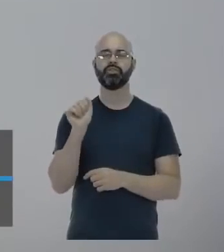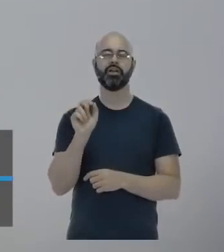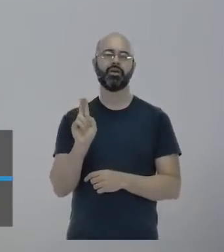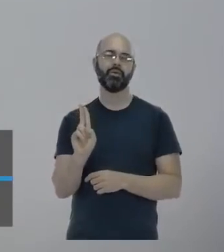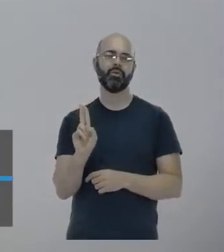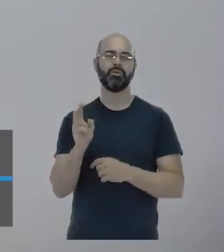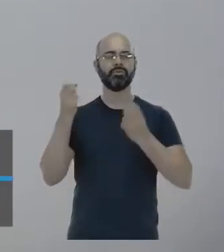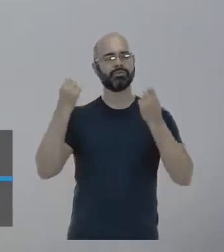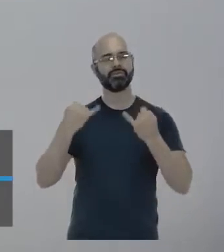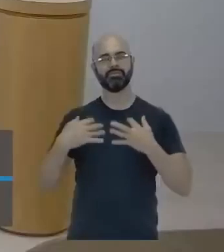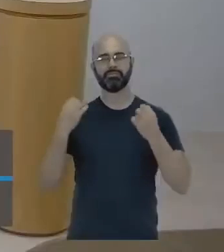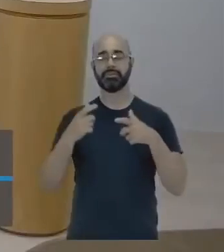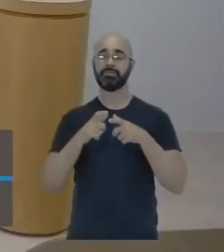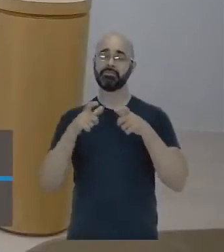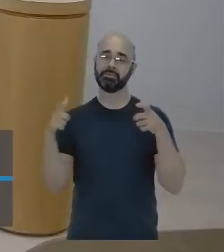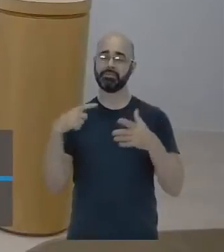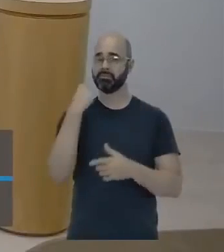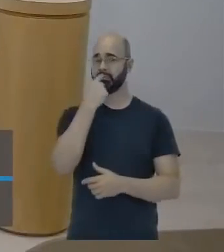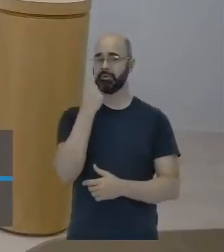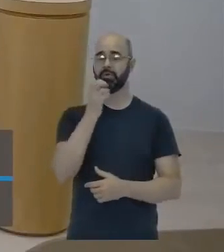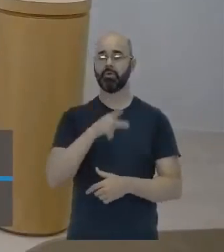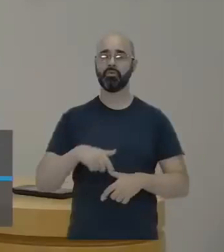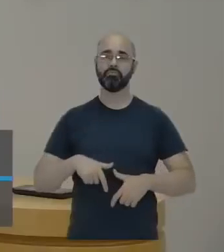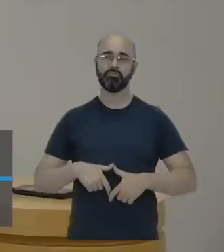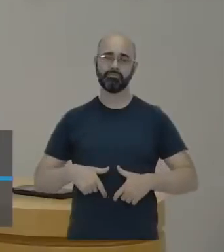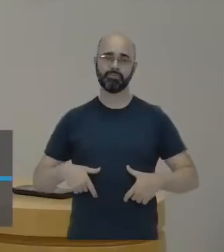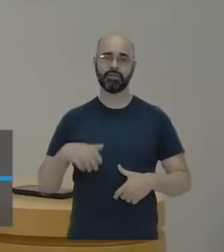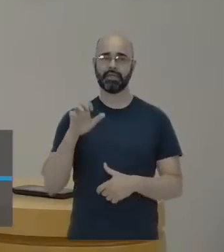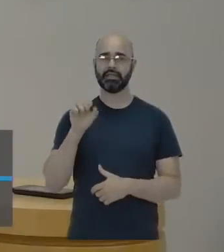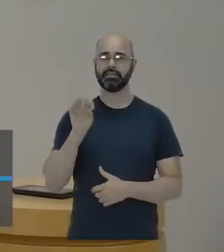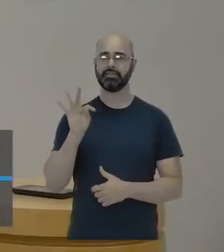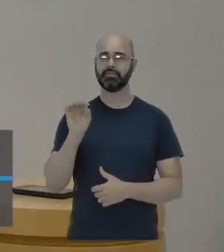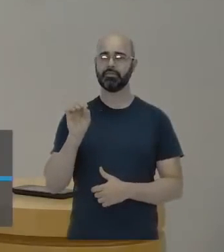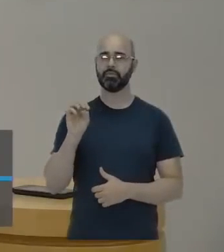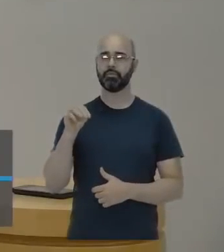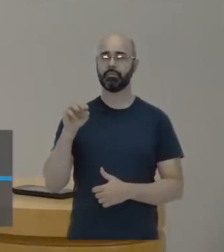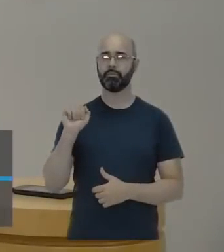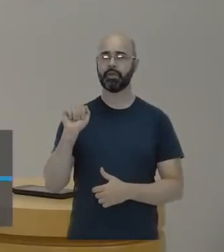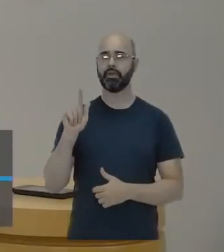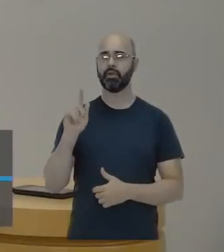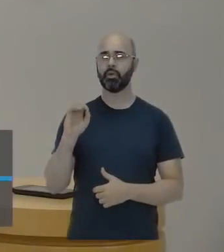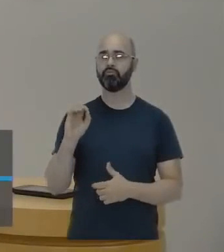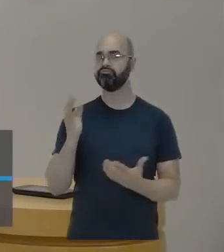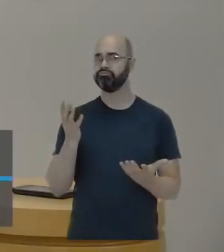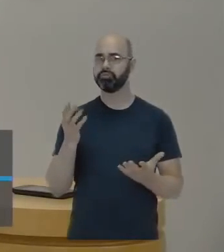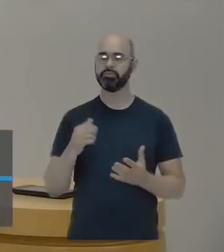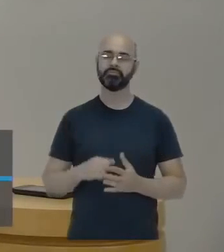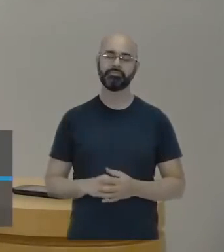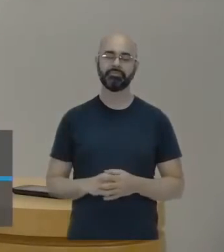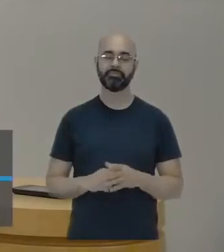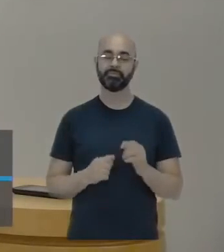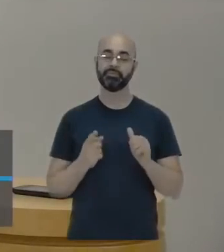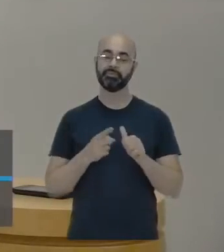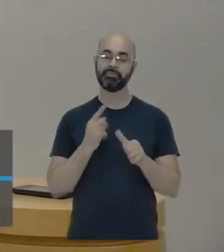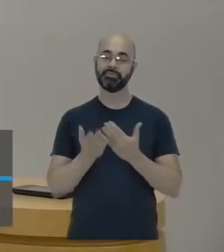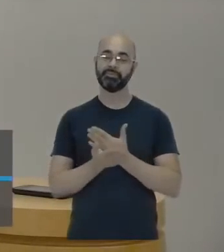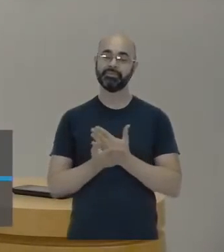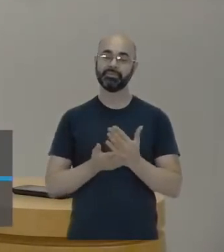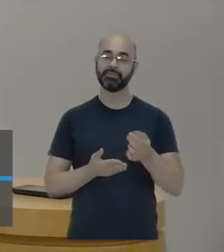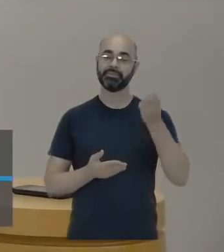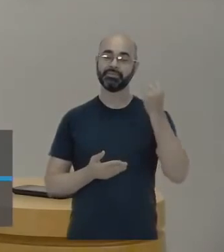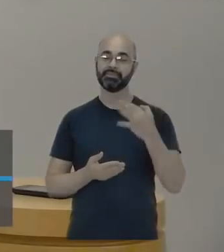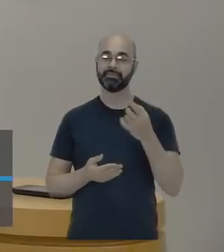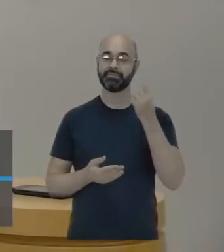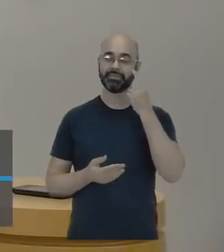cidades aqui. Bom, na boca ou no estômago? E aí, hein? Na boca ou no estômago? Ó, primeiro a gente tem que lembrar o seguinte, que o